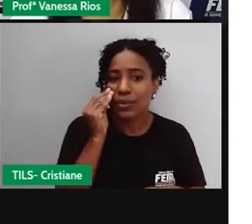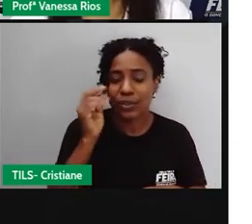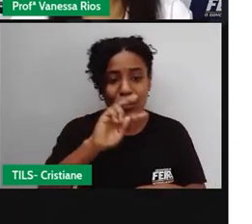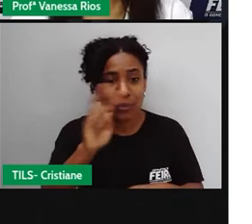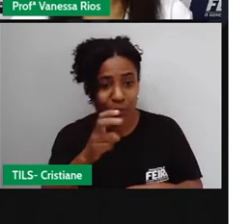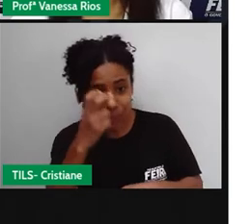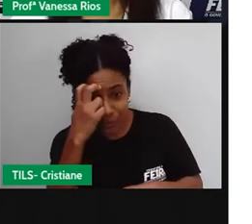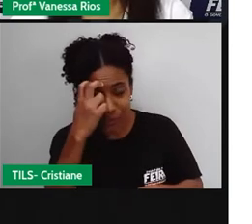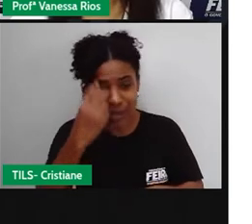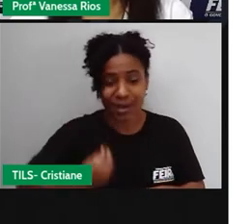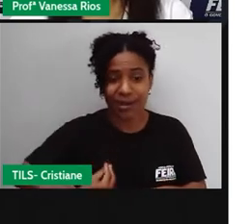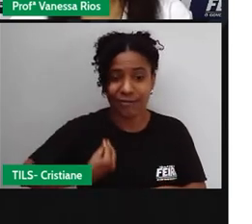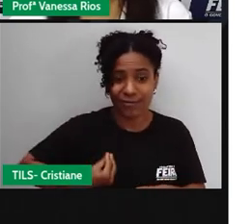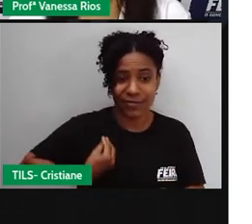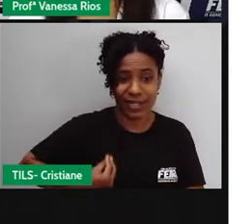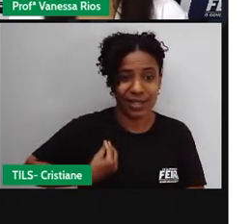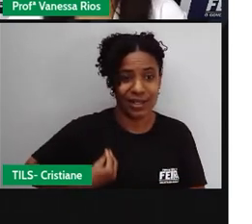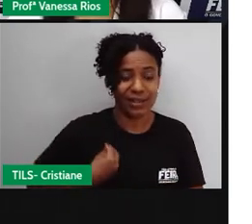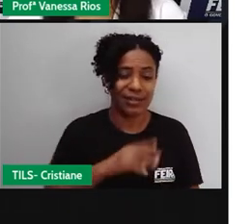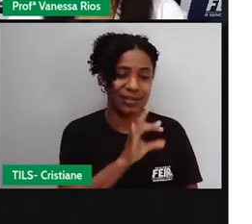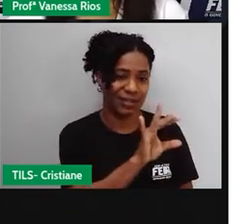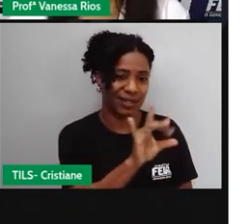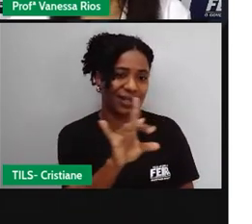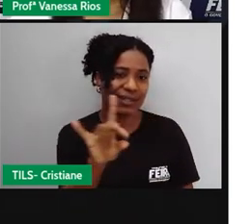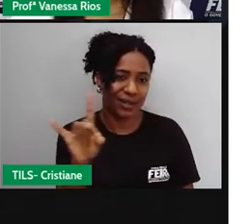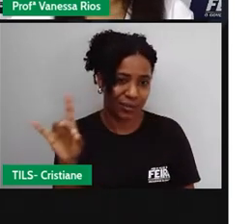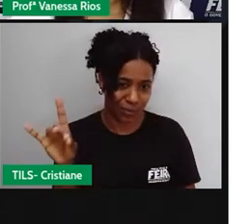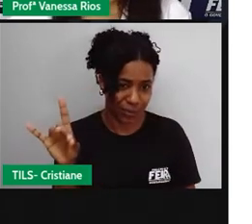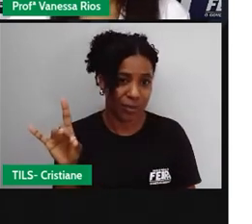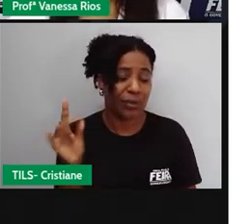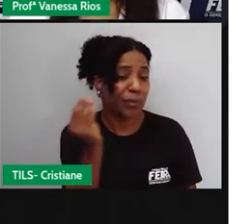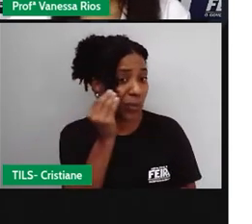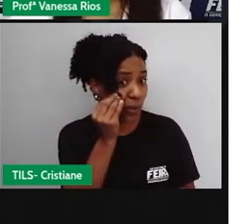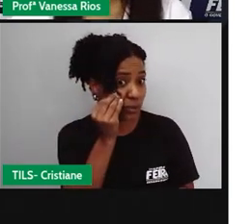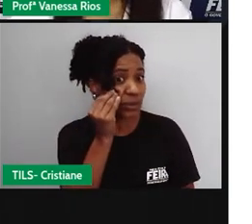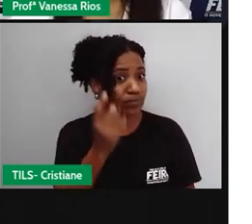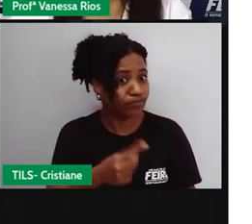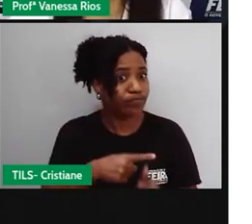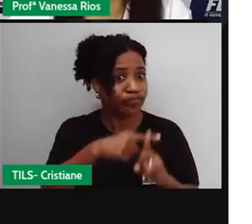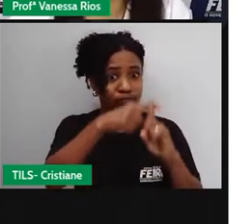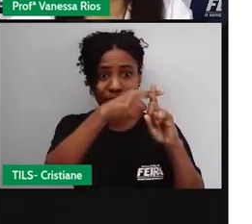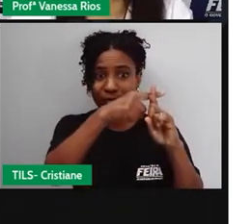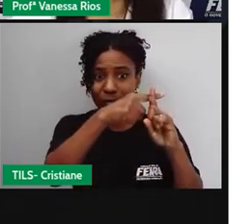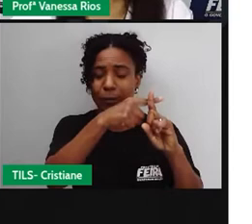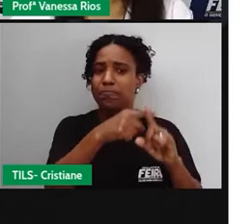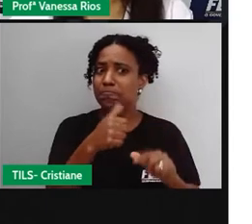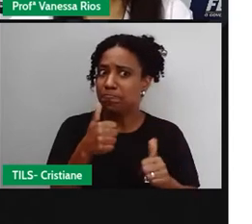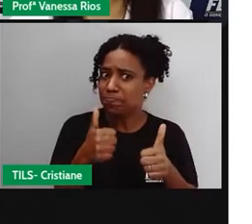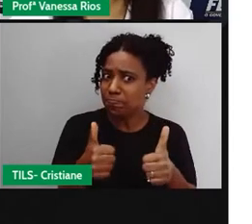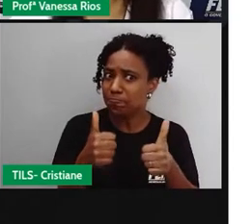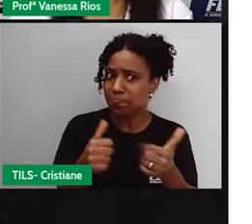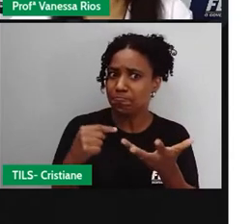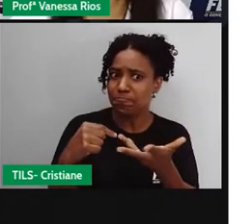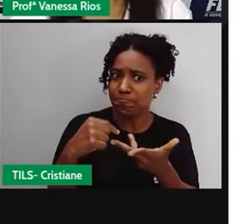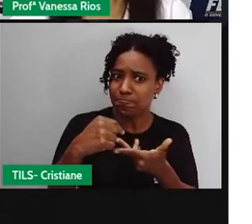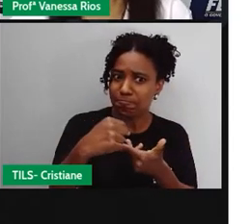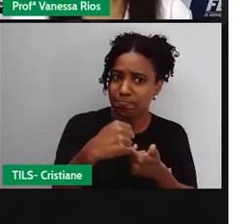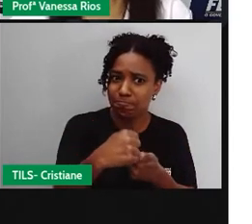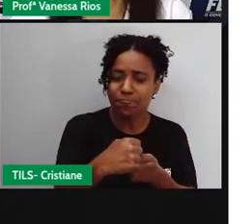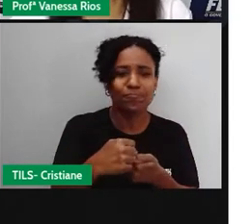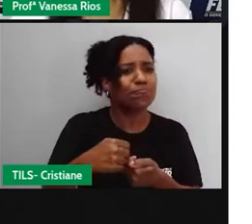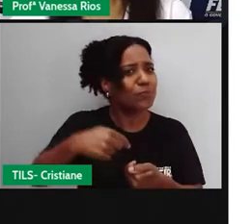modo de vida. E eles retratam de forma positiva, de forma que as pessoas enxerguem esse modo de